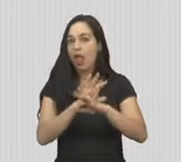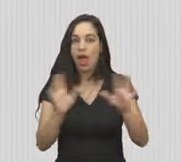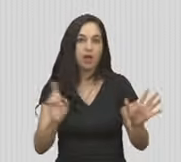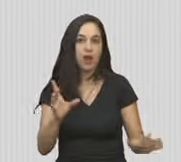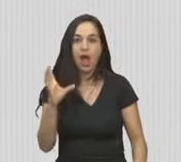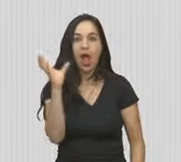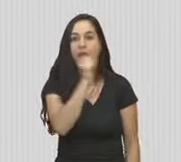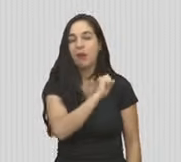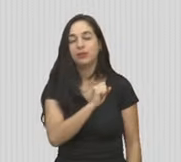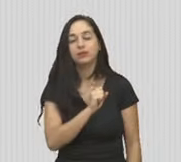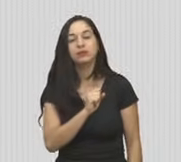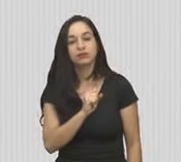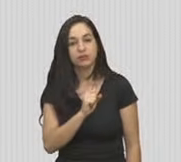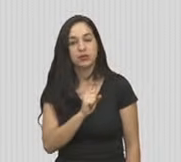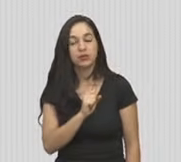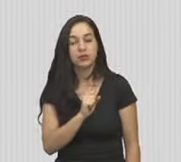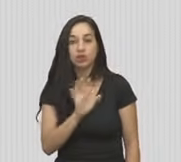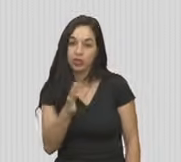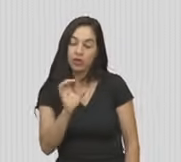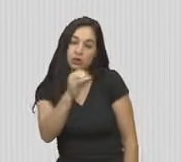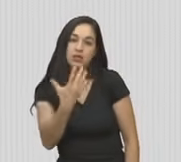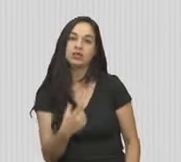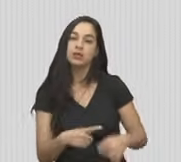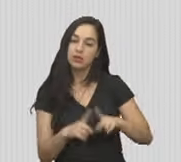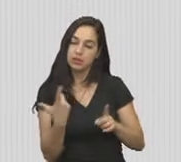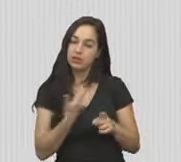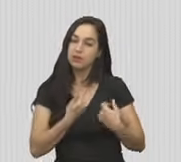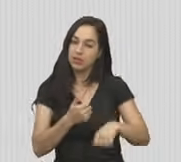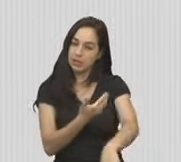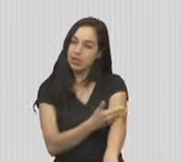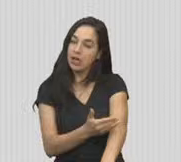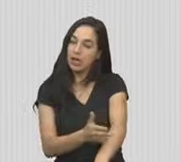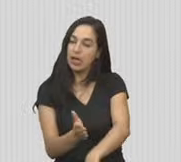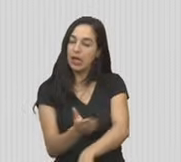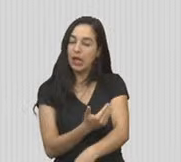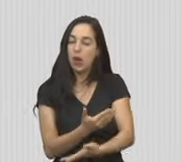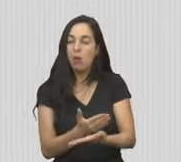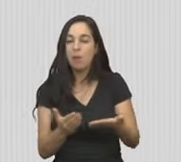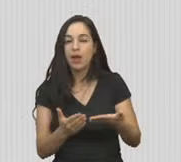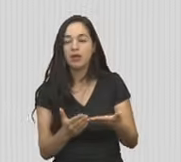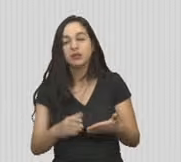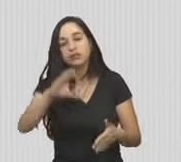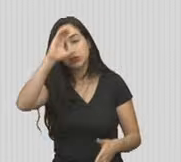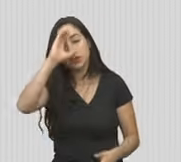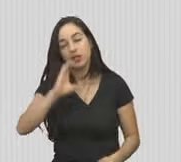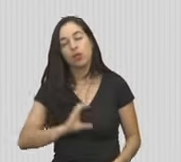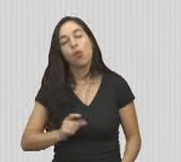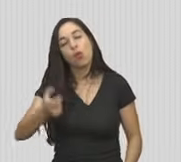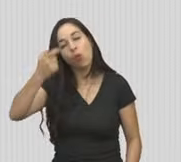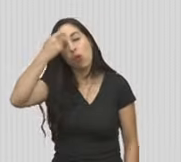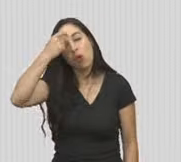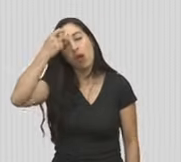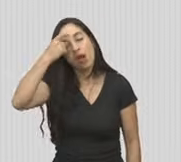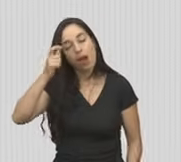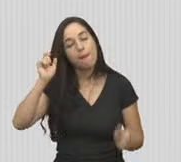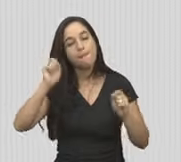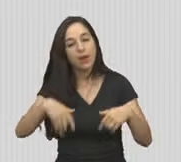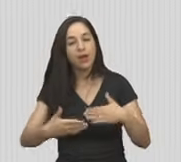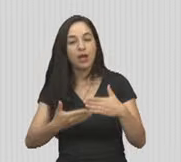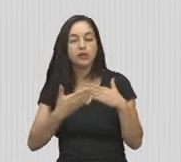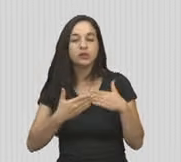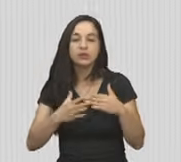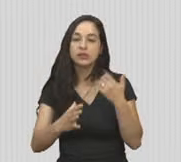cidadão entenda que ele tem um papel importante, que ele pode contribuir muito, obviamente, para a própria segurança e para a